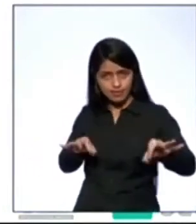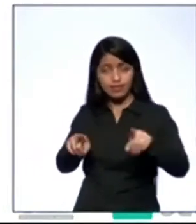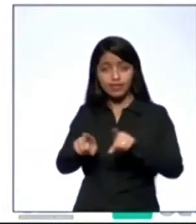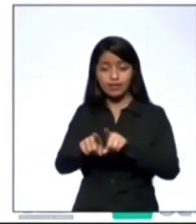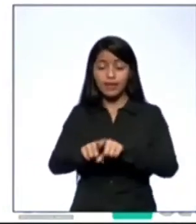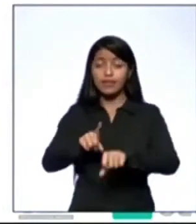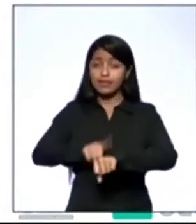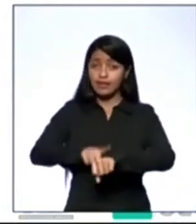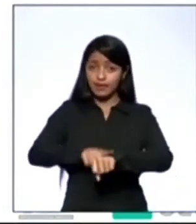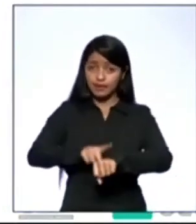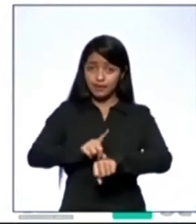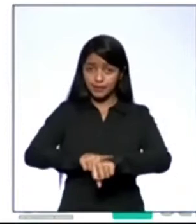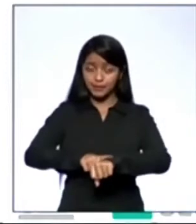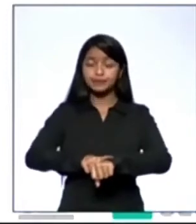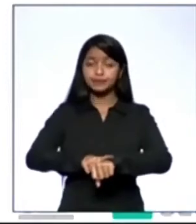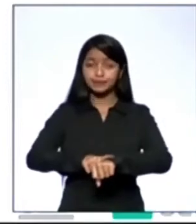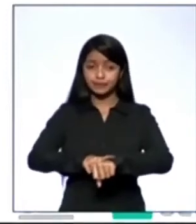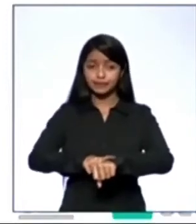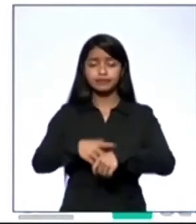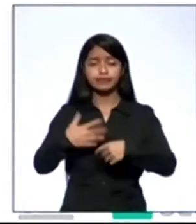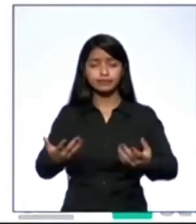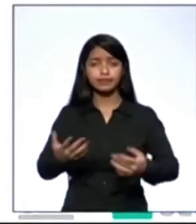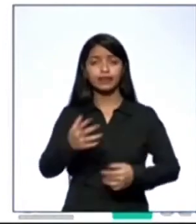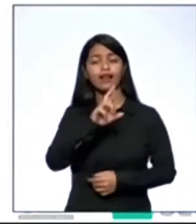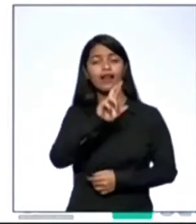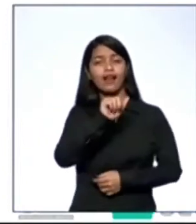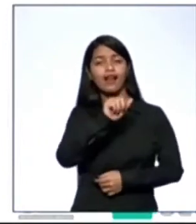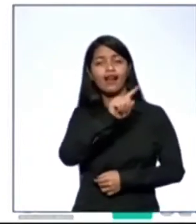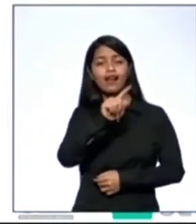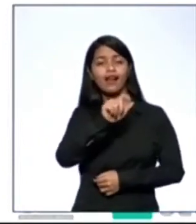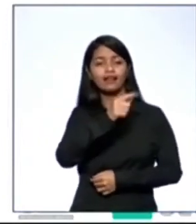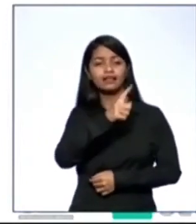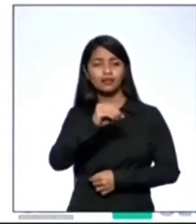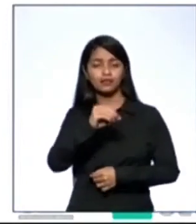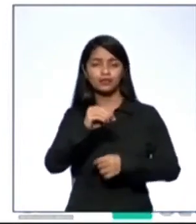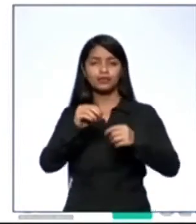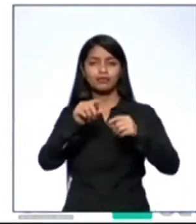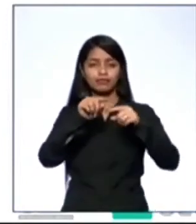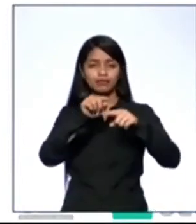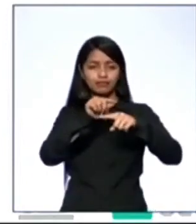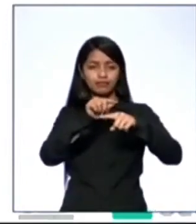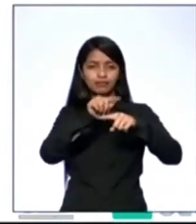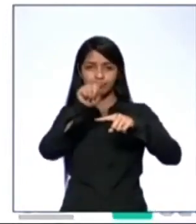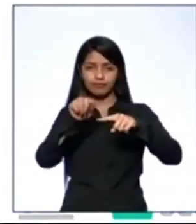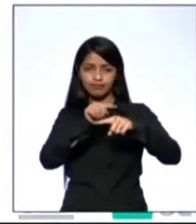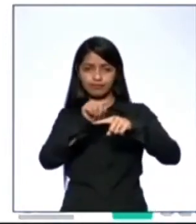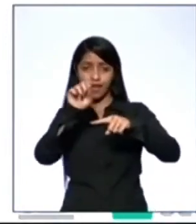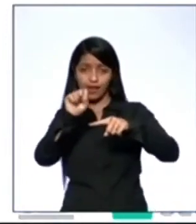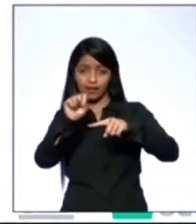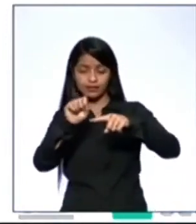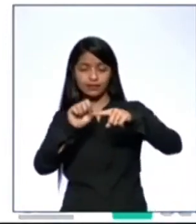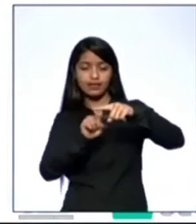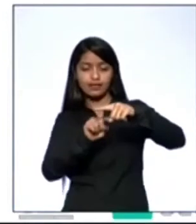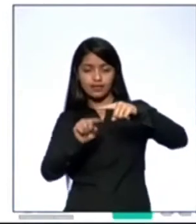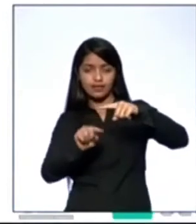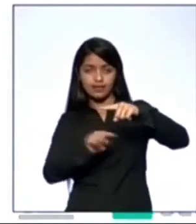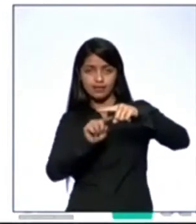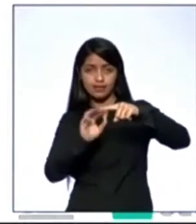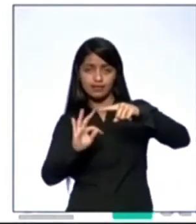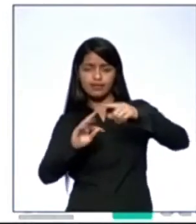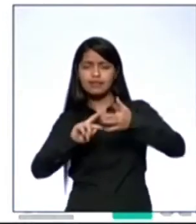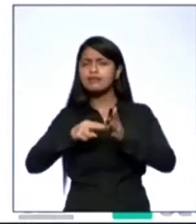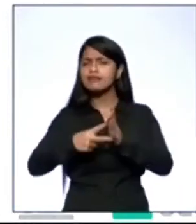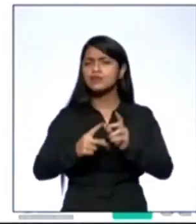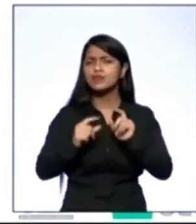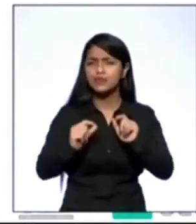é constante, a razão ΔS sobre ΔT significa o corpo desloca quantidades iguais em tempos